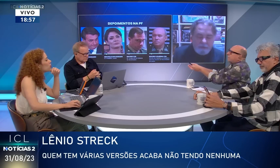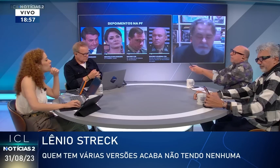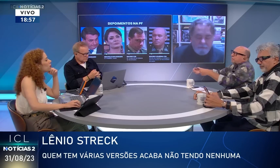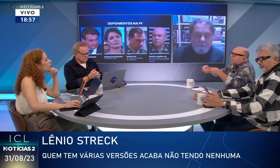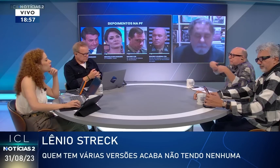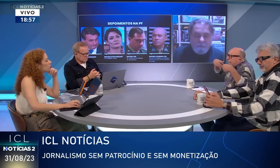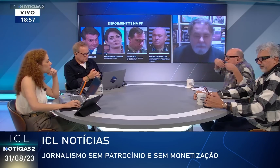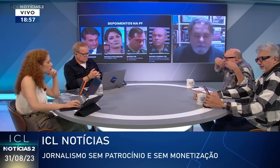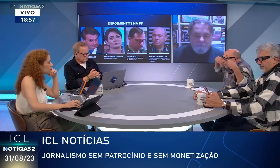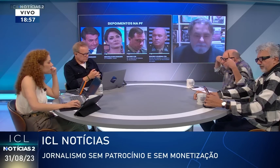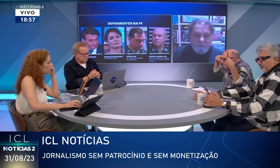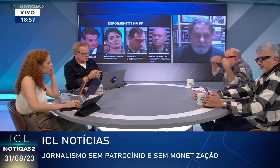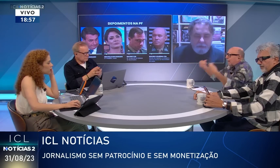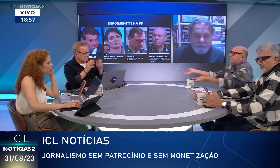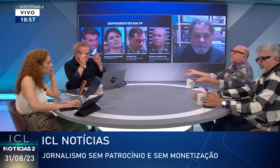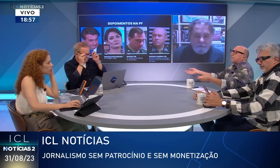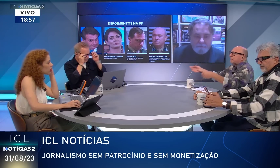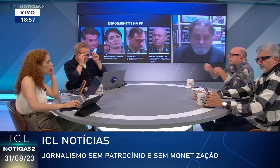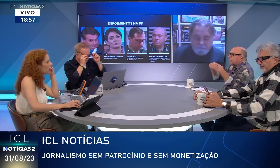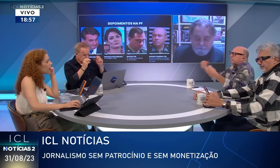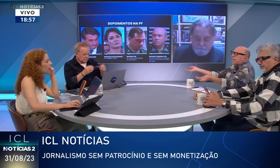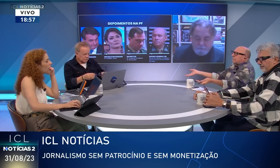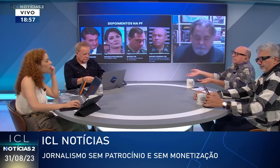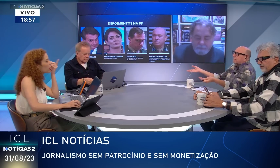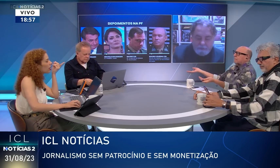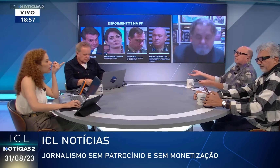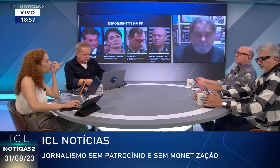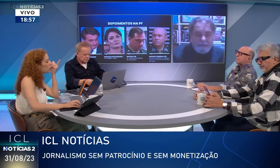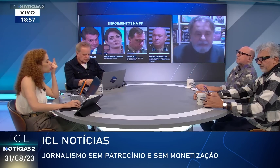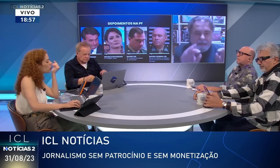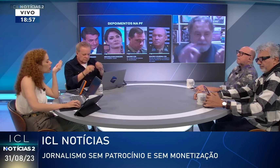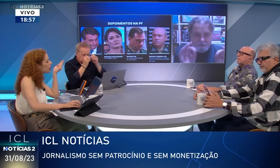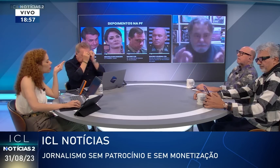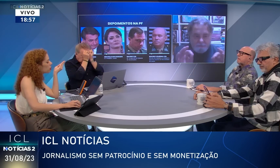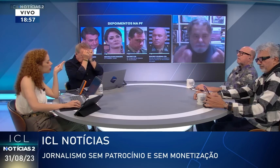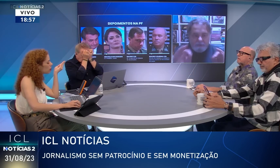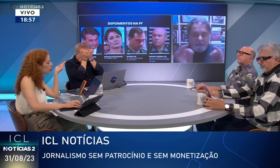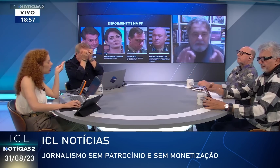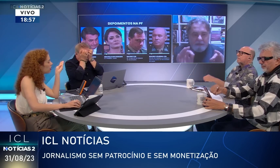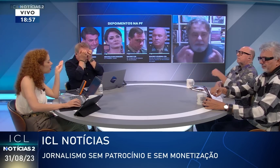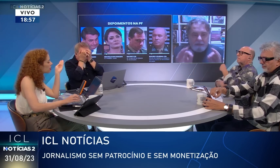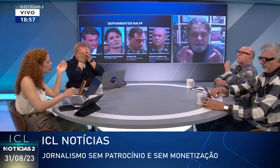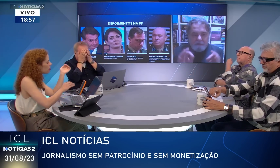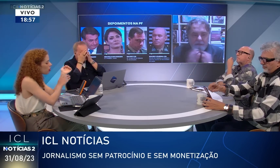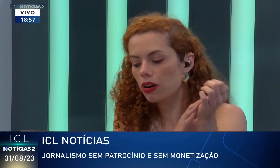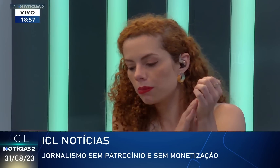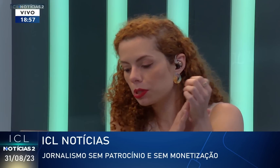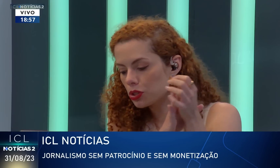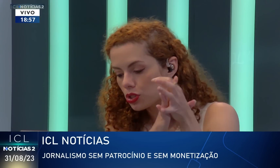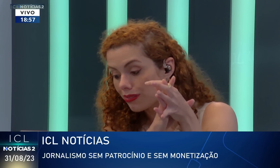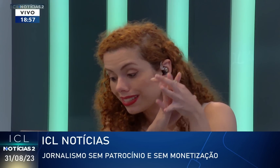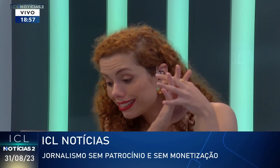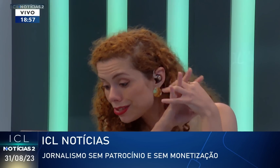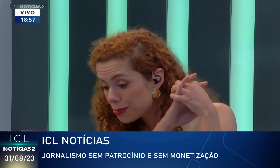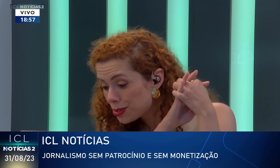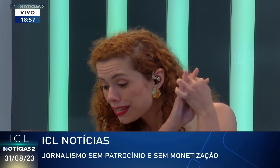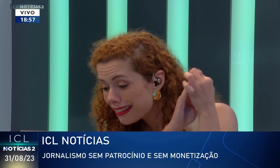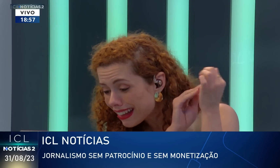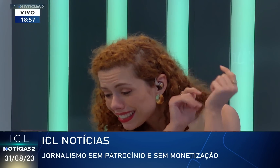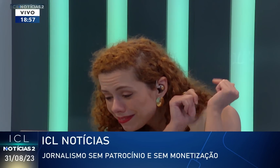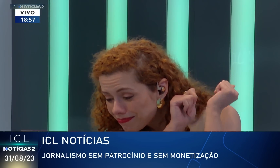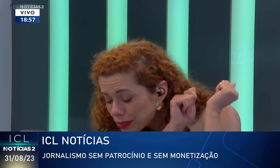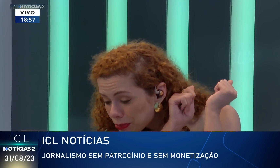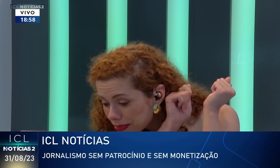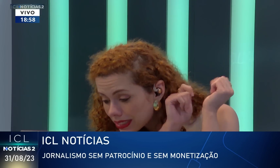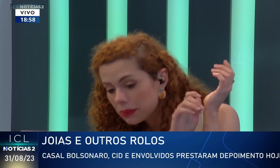Indícios são sinais. Temos sinais, fartamente temos sinais, né? Agora, Chico, eu queria perguntar para o Lênin, antes dele ir embora, porque a gente já vai ter que se despedir dele,